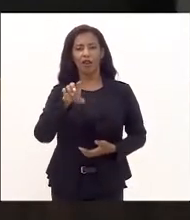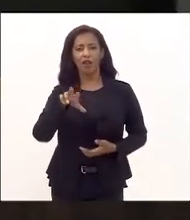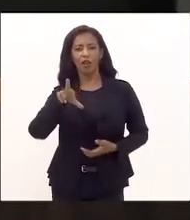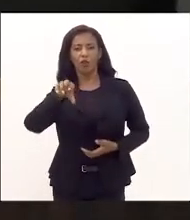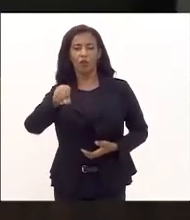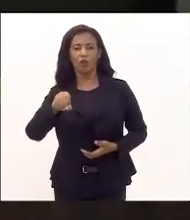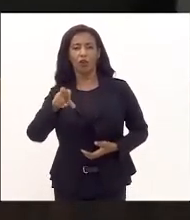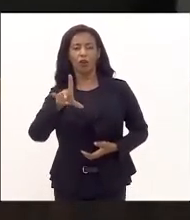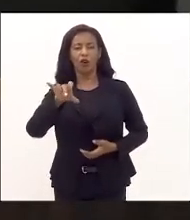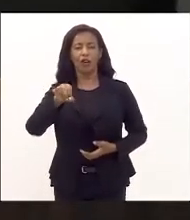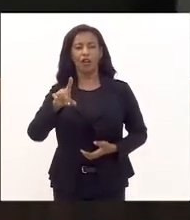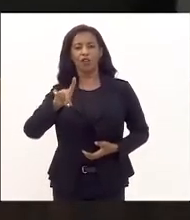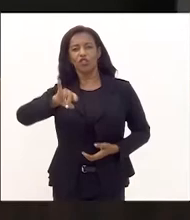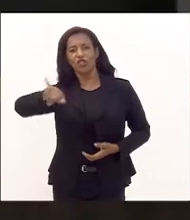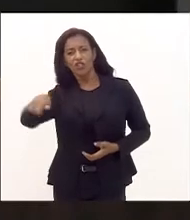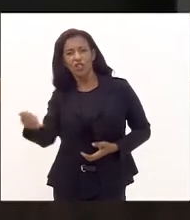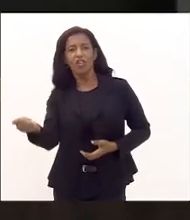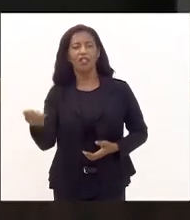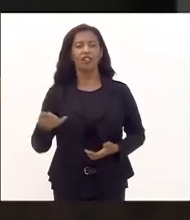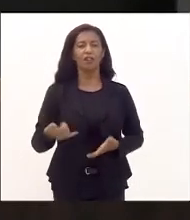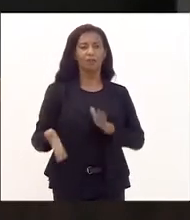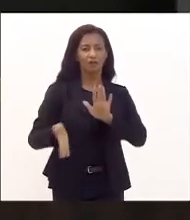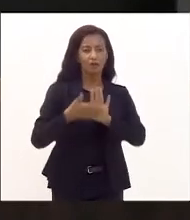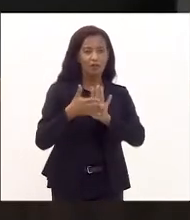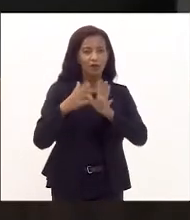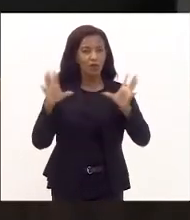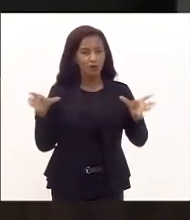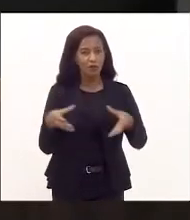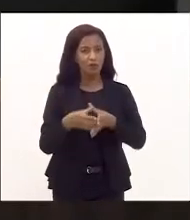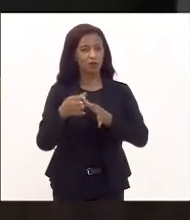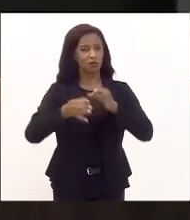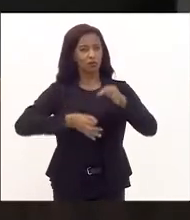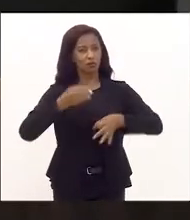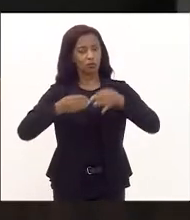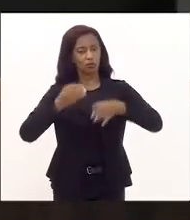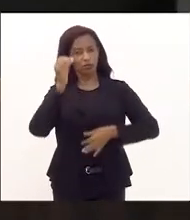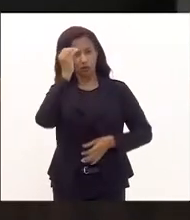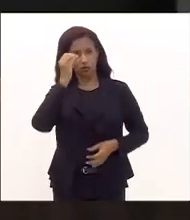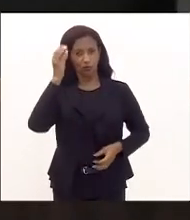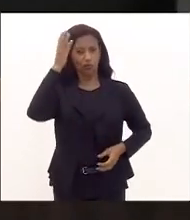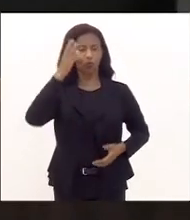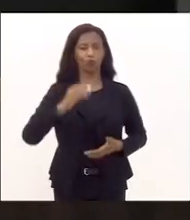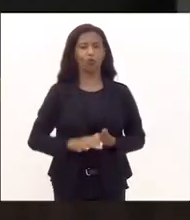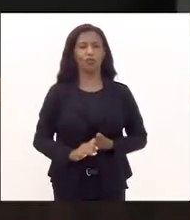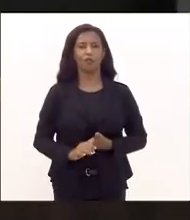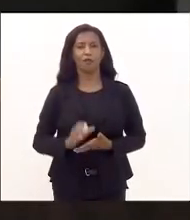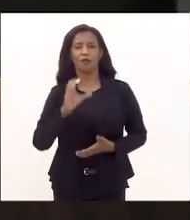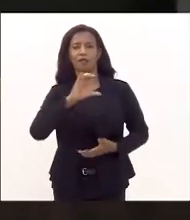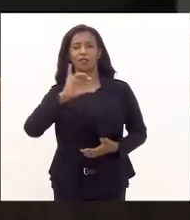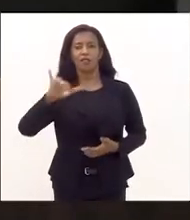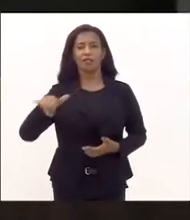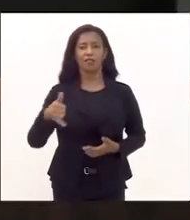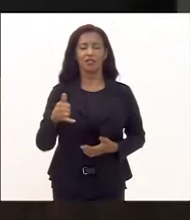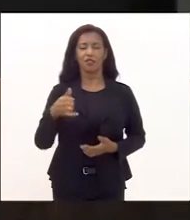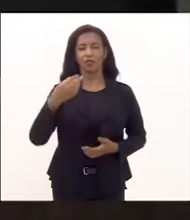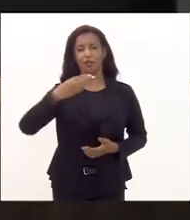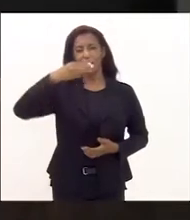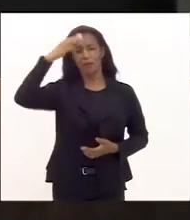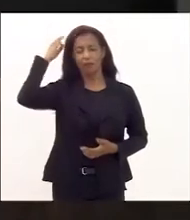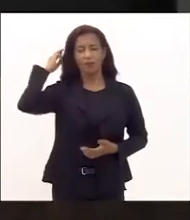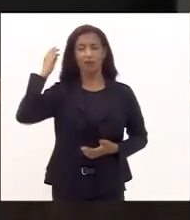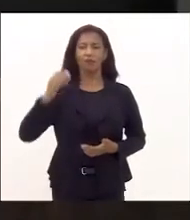providências, pendendo de pareceres da Comissão de Constituição e Justiça e de Cultura. Pela CCJ, deputado Márcio